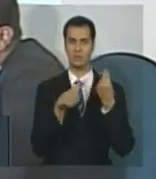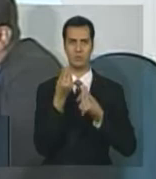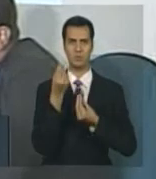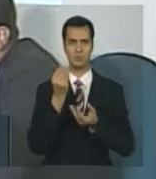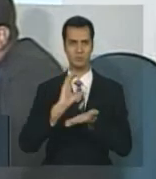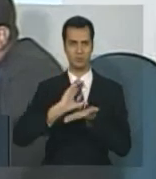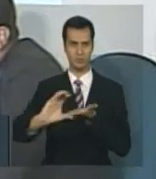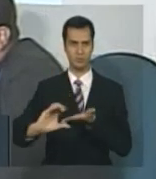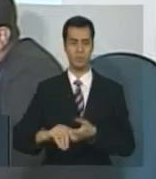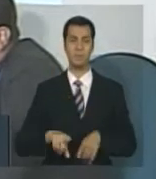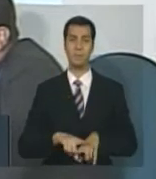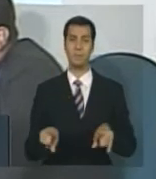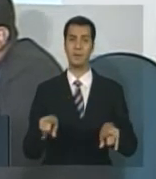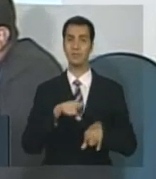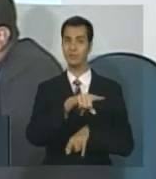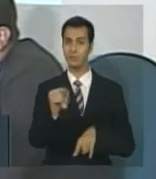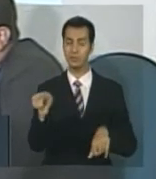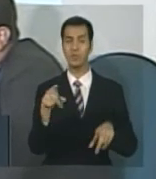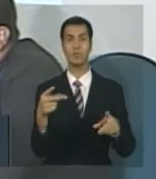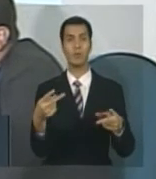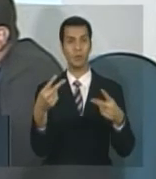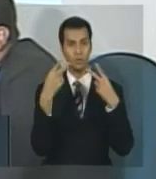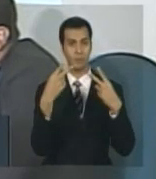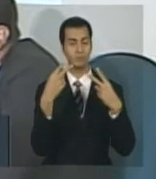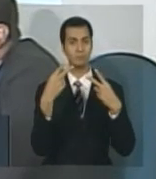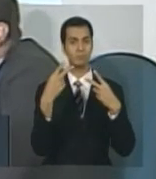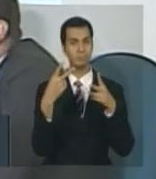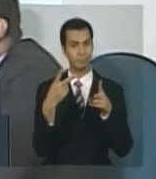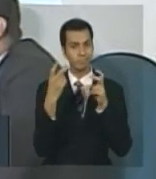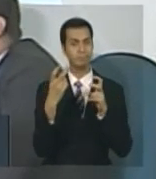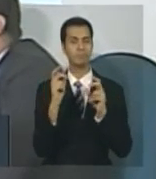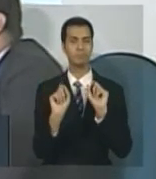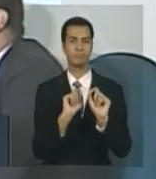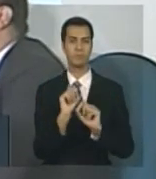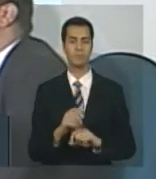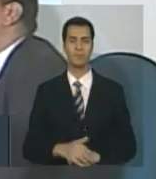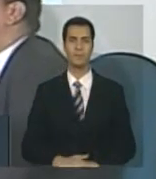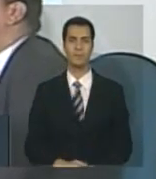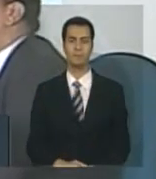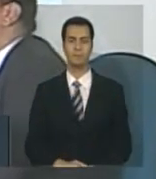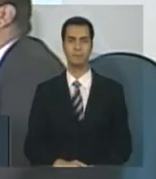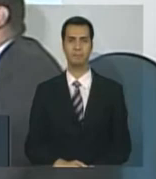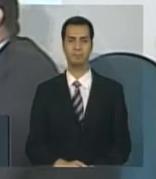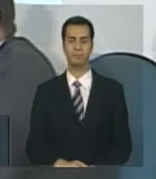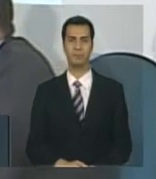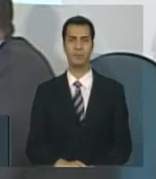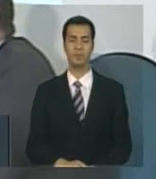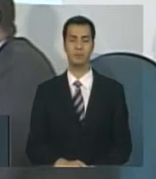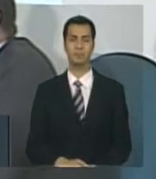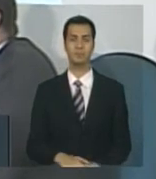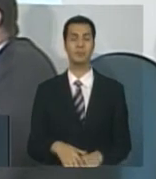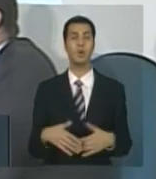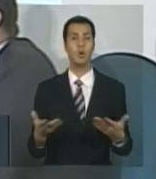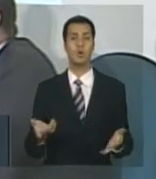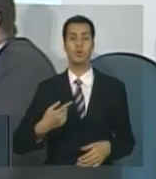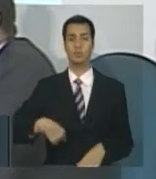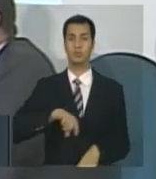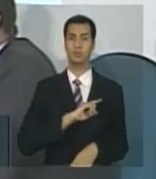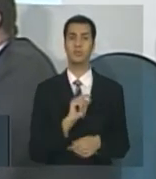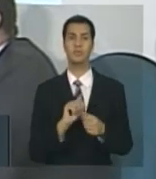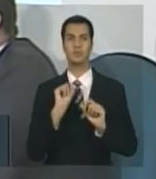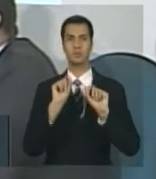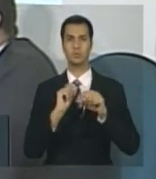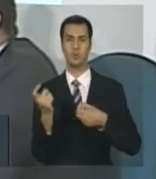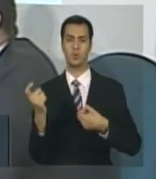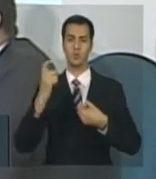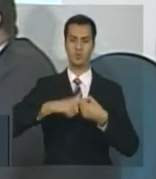quero chamar a atenção que quando a gente faz aqui um convênio para obras de